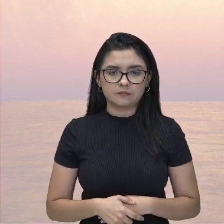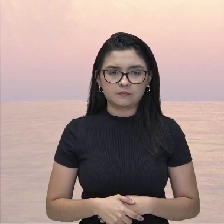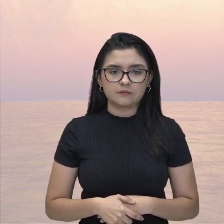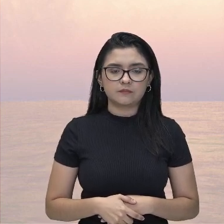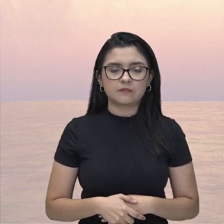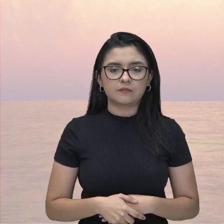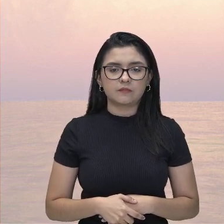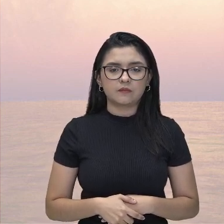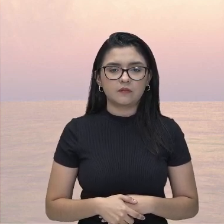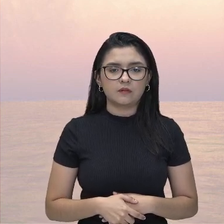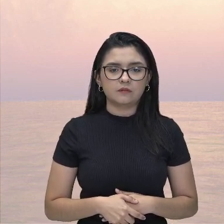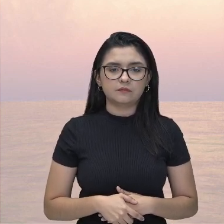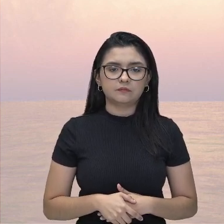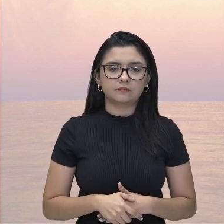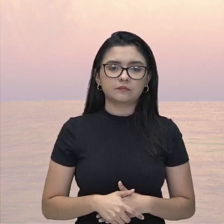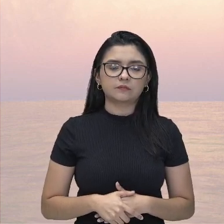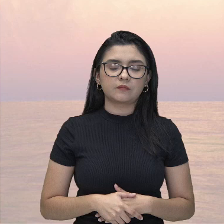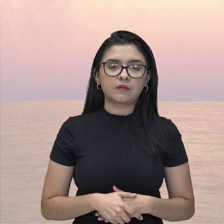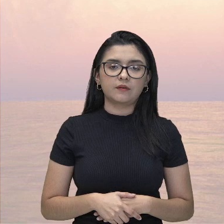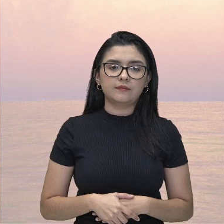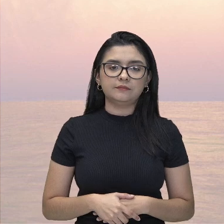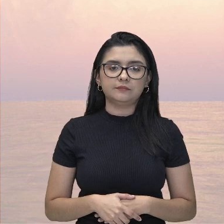fesr con